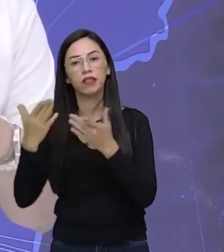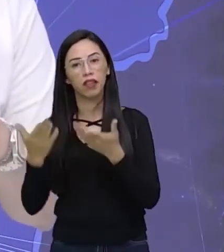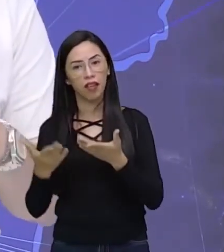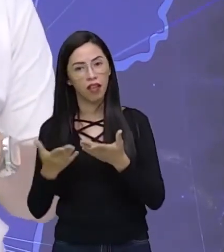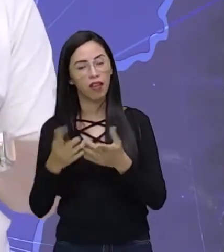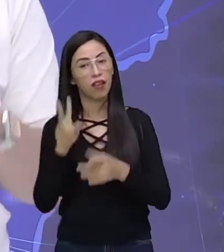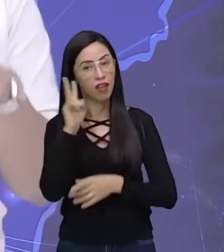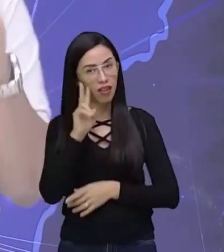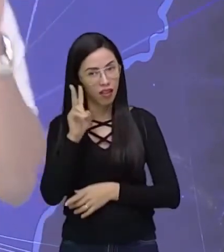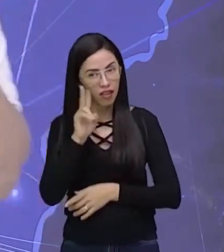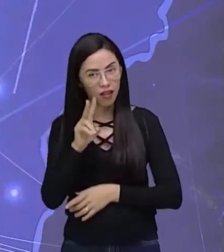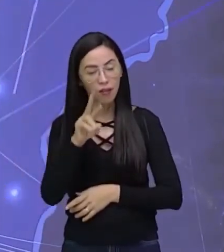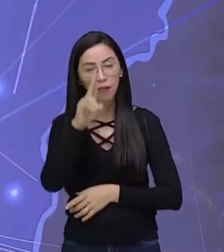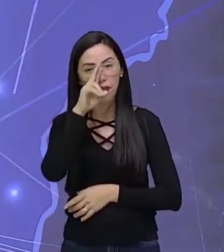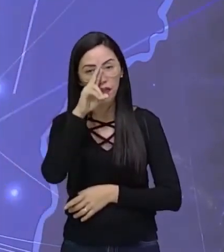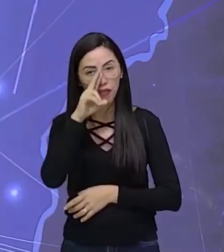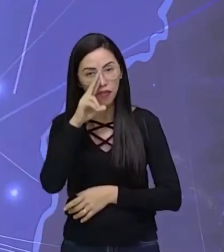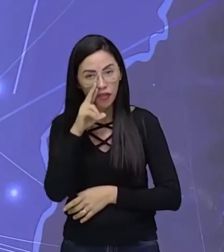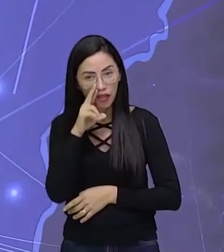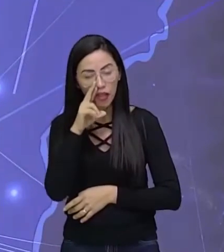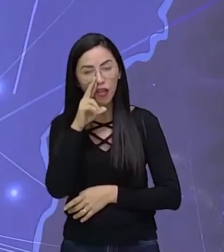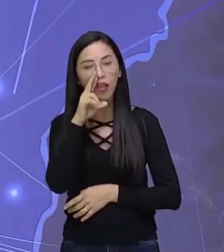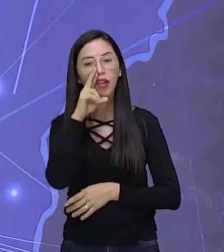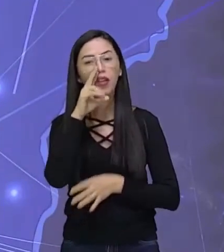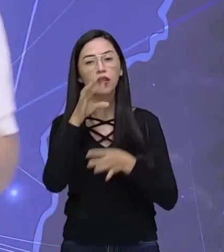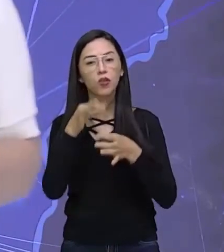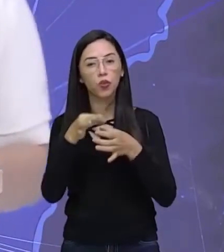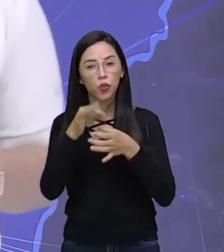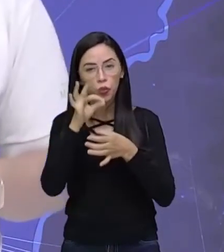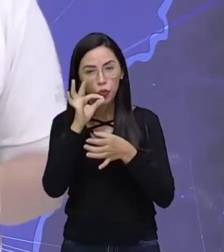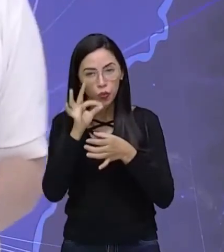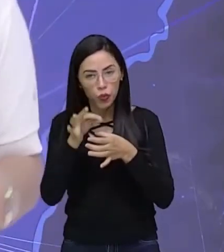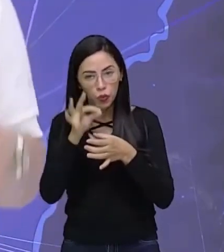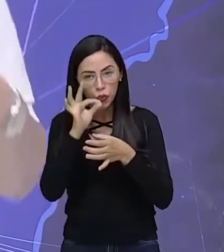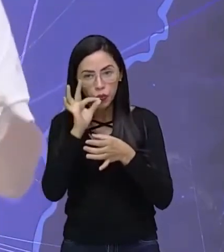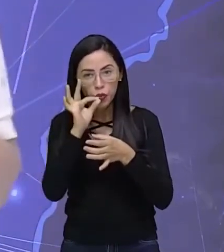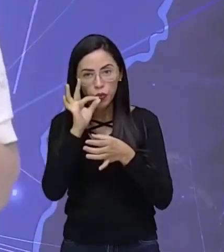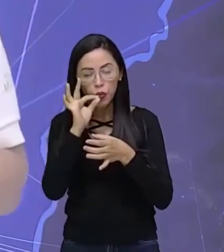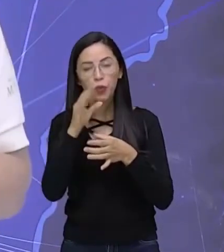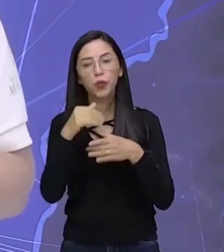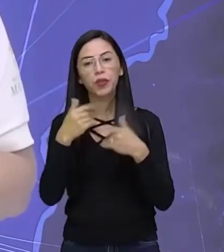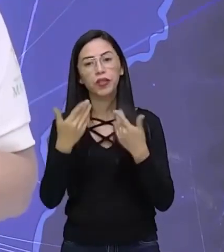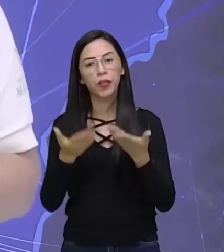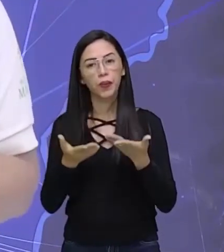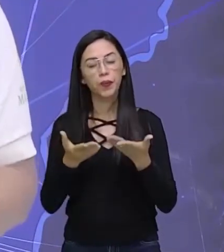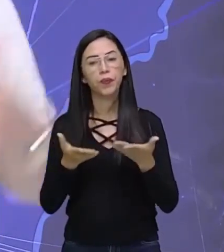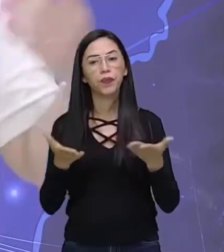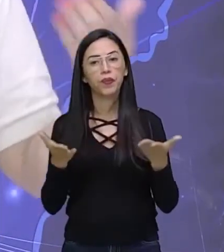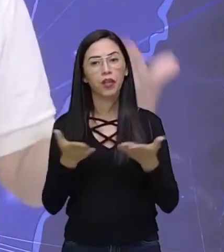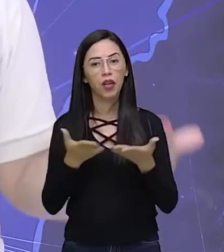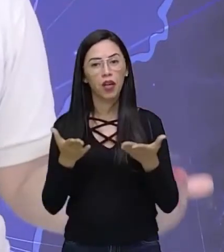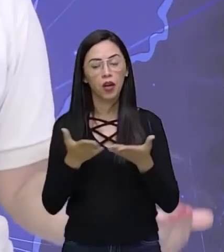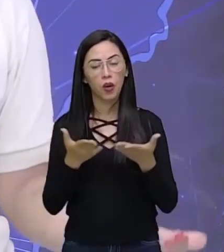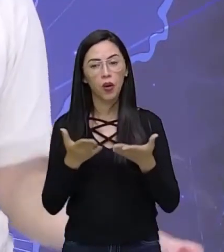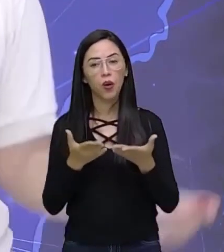Crianças, já falamos sobre medidas de massa, como medir massa, já falamos também sobre medidas de